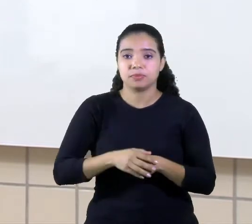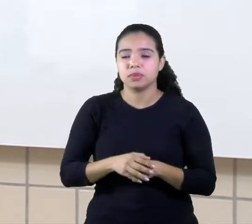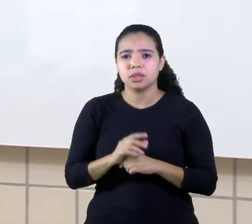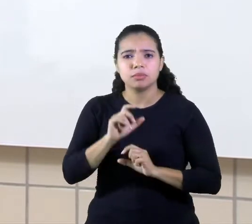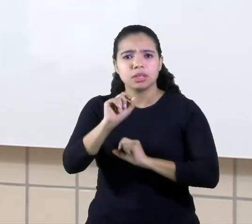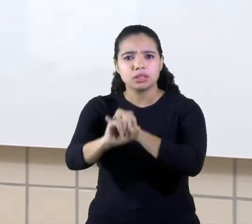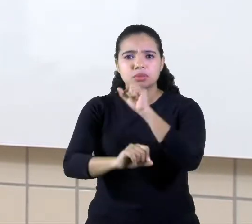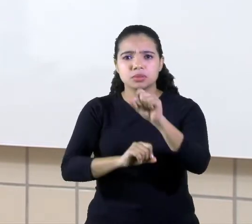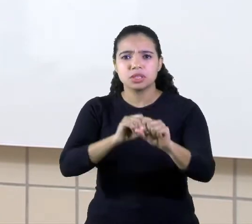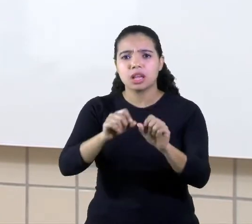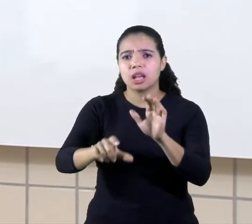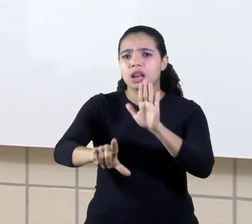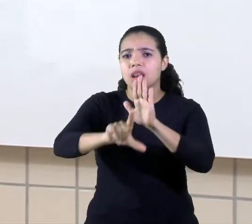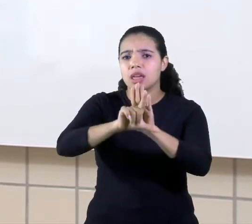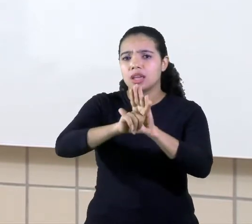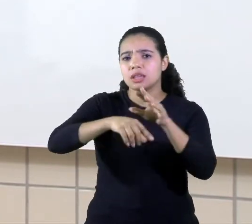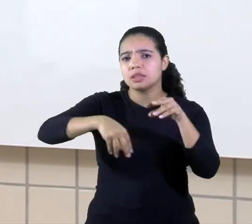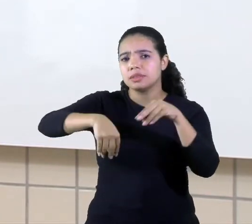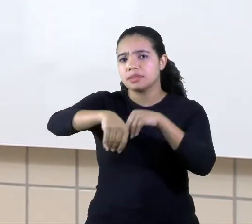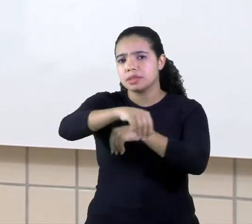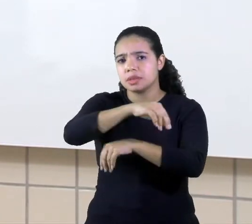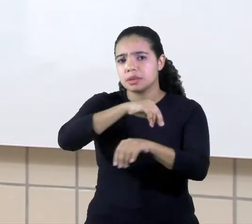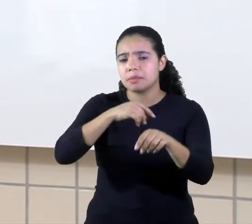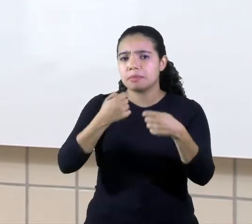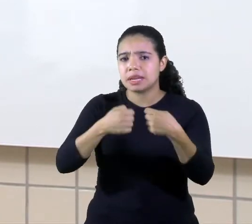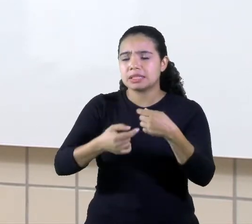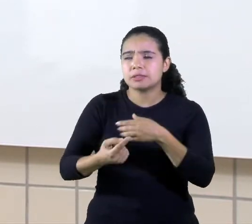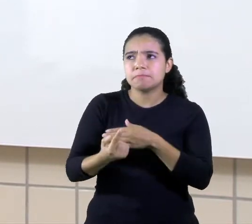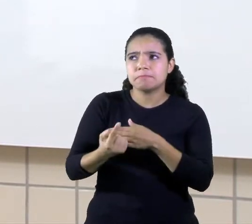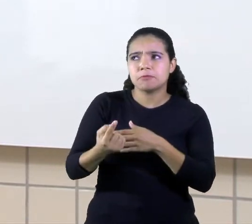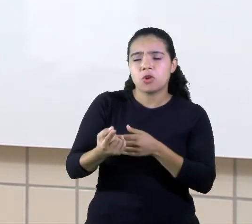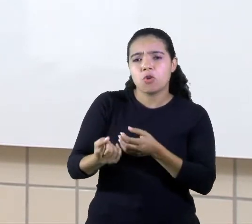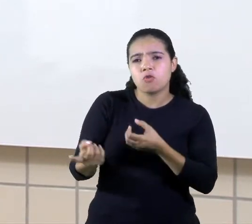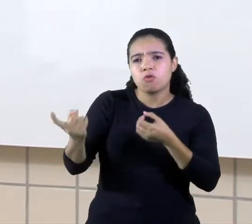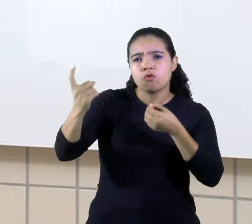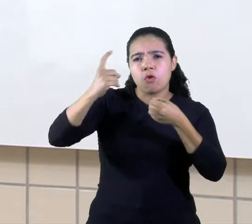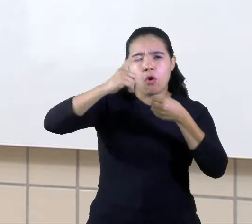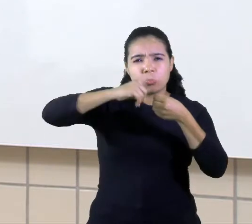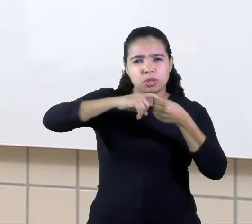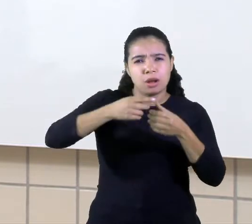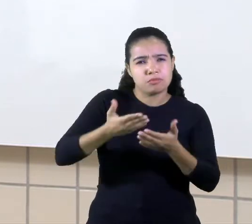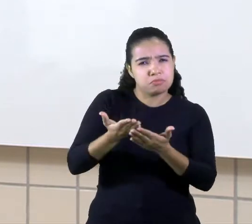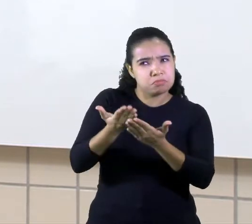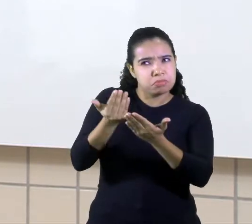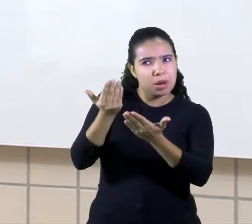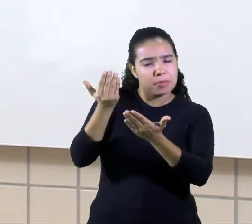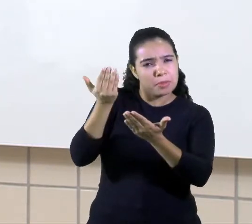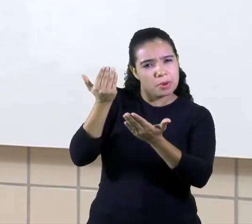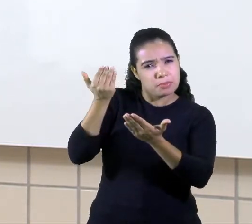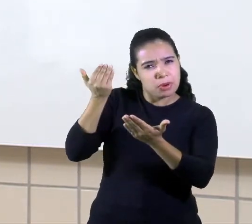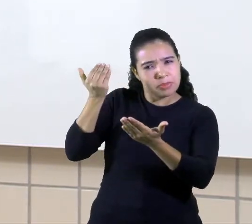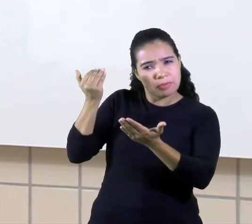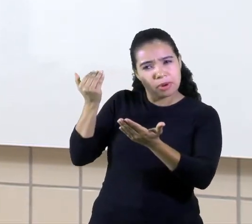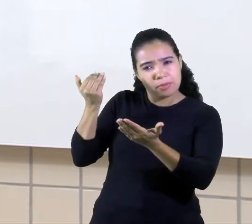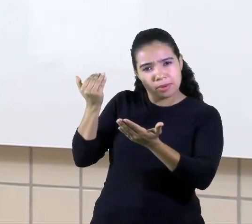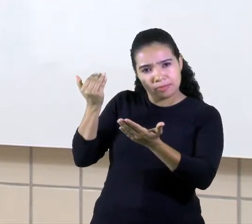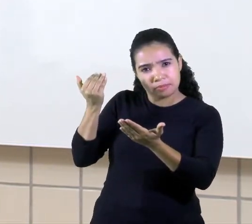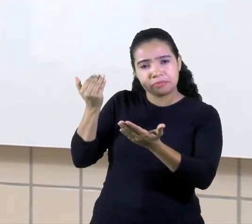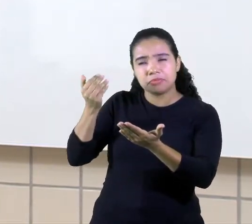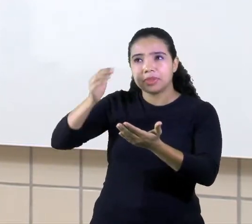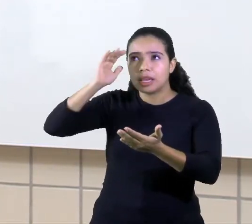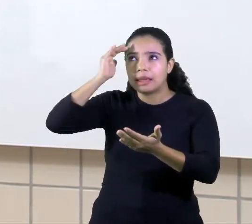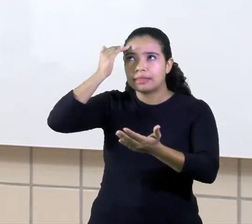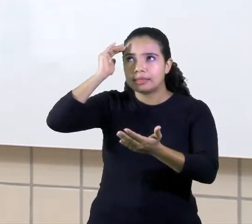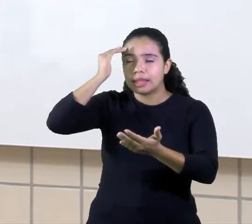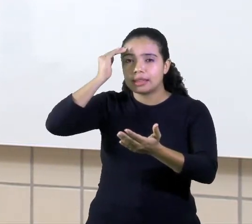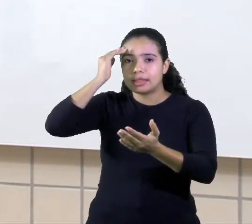de Terras, a gente tem que voltar um pouquinho no tempo, um pouquinho mais no passado, e entendermos a